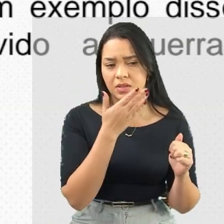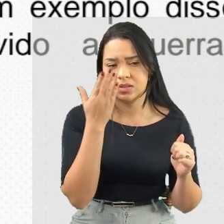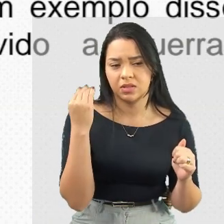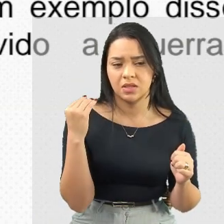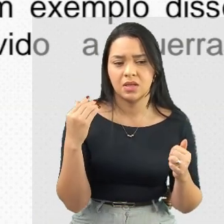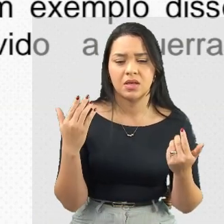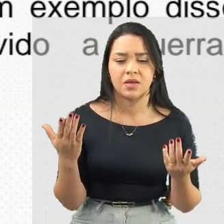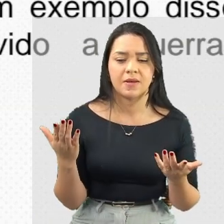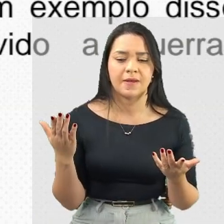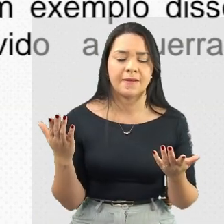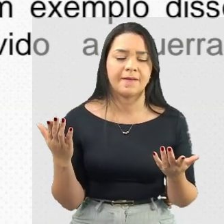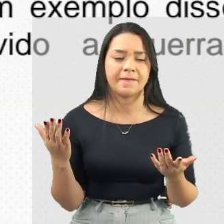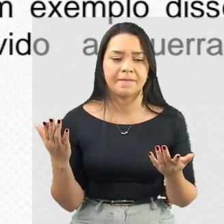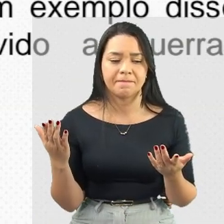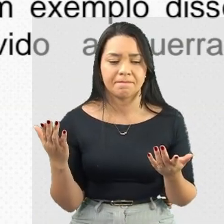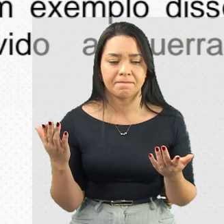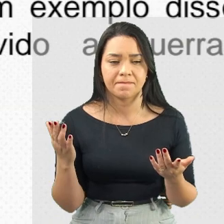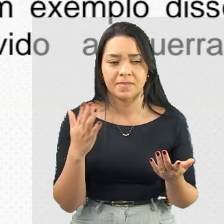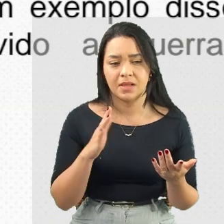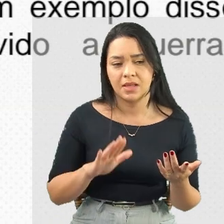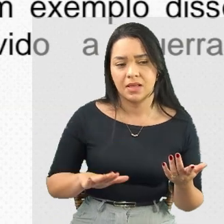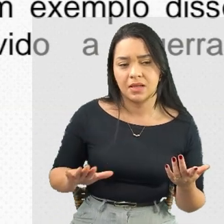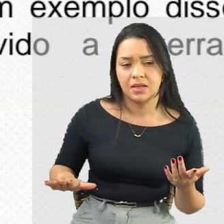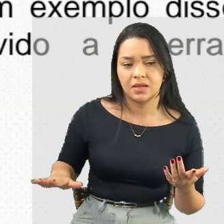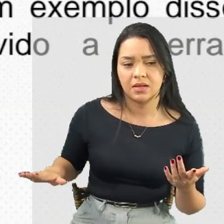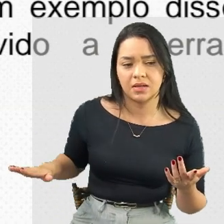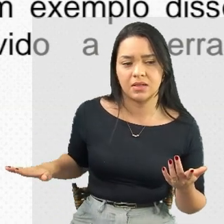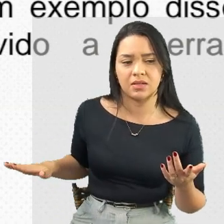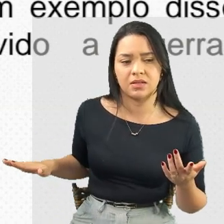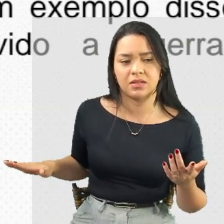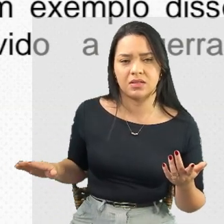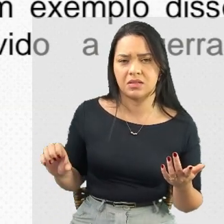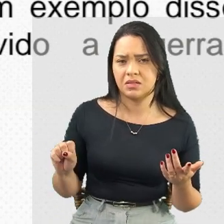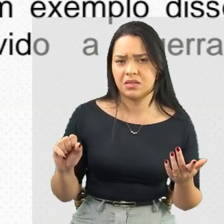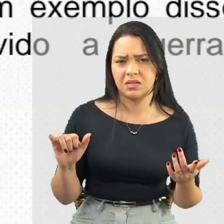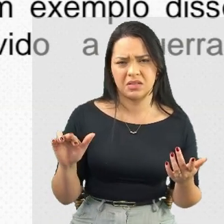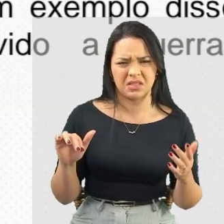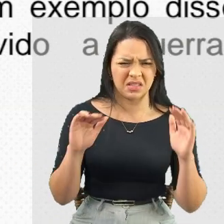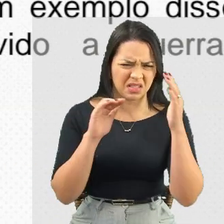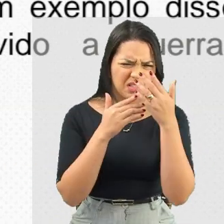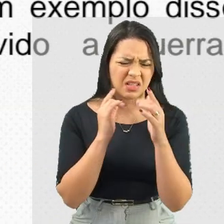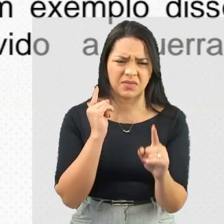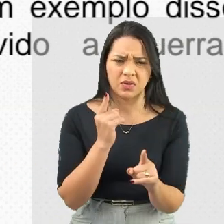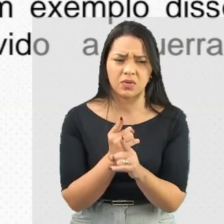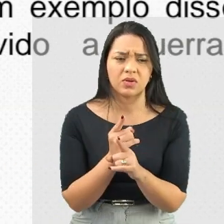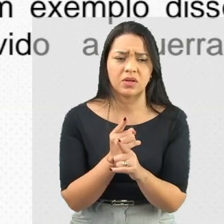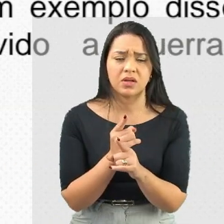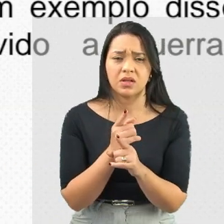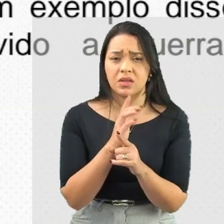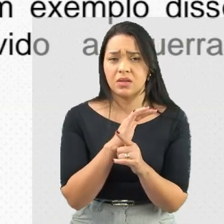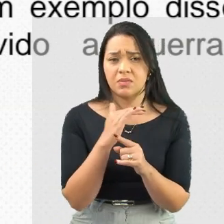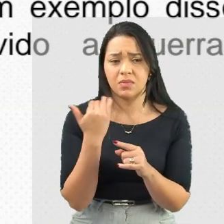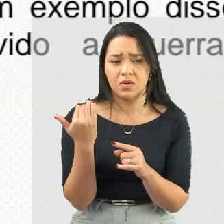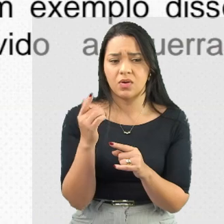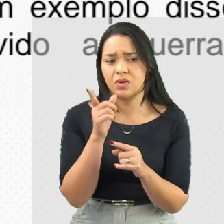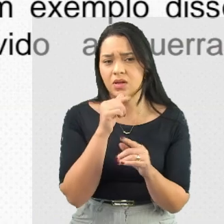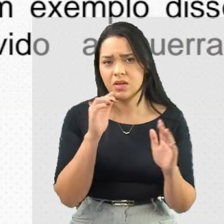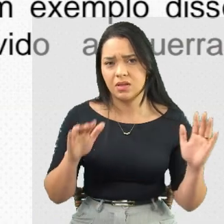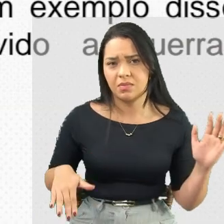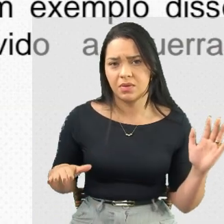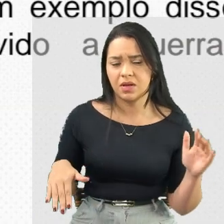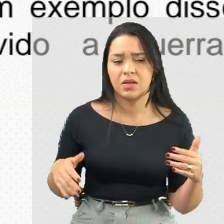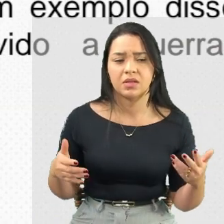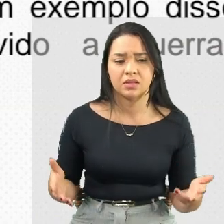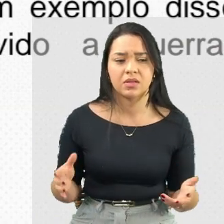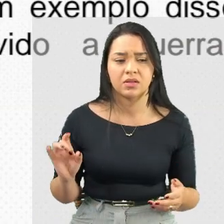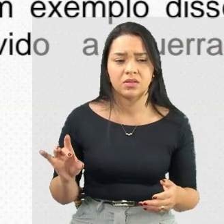daquela criança síria que foi encontrada afogada na beira da praia, né? Então,